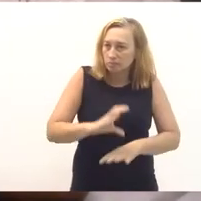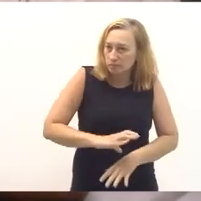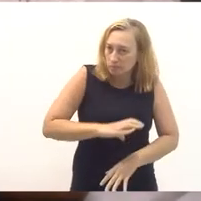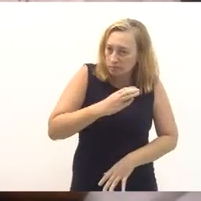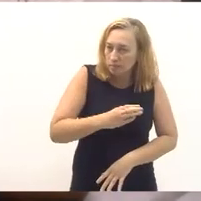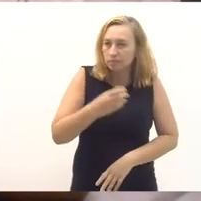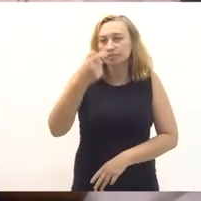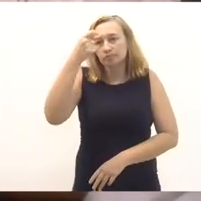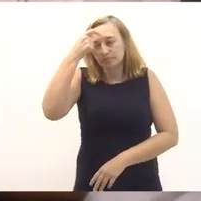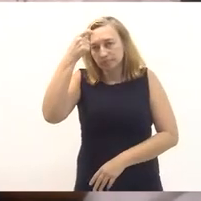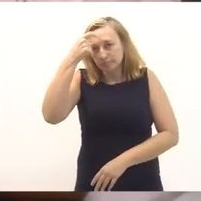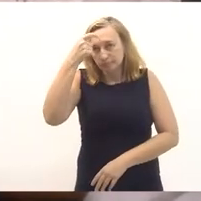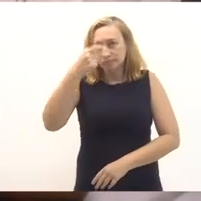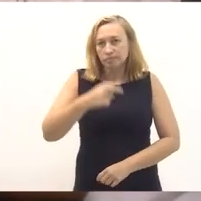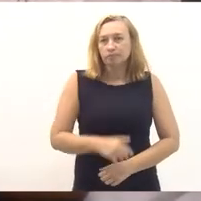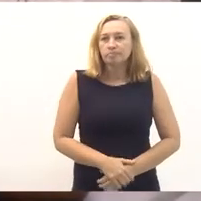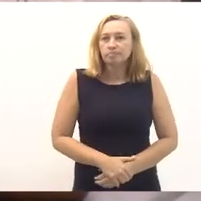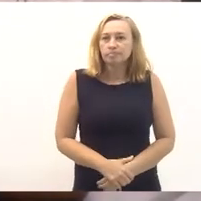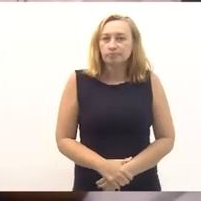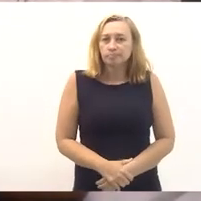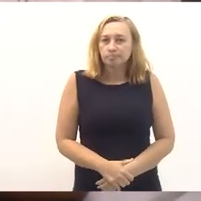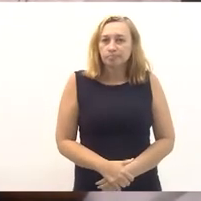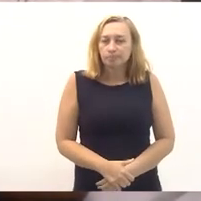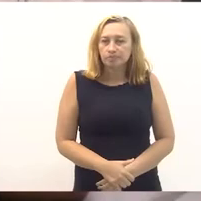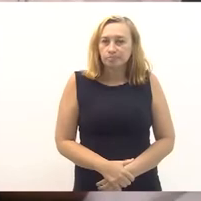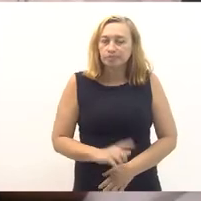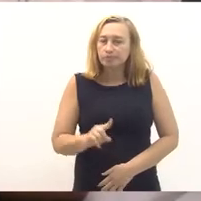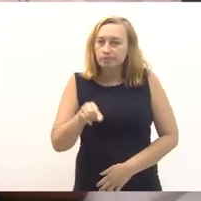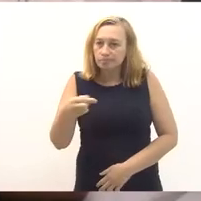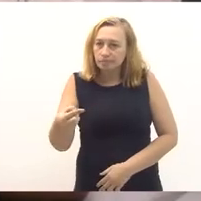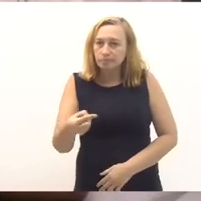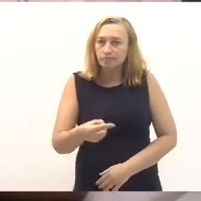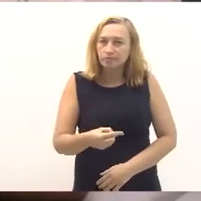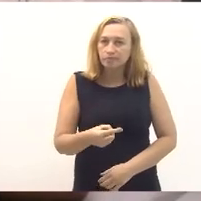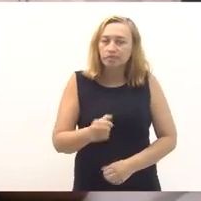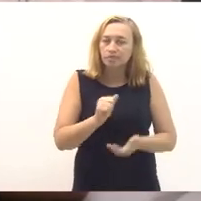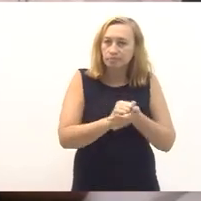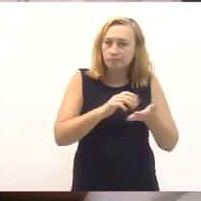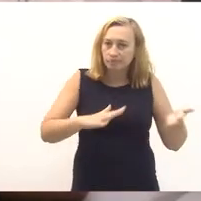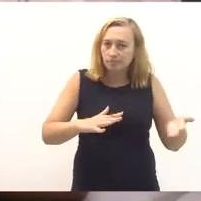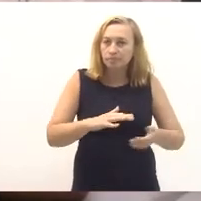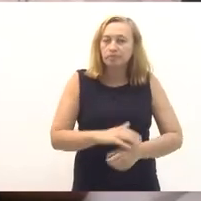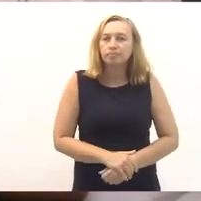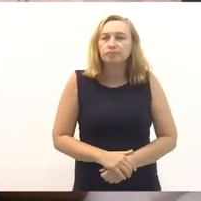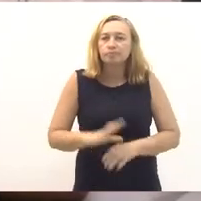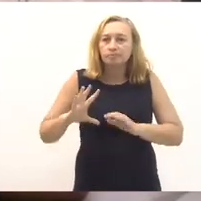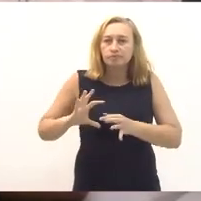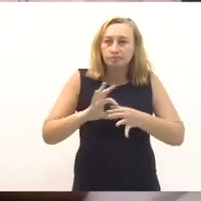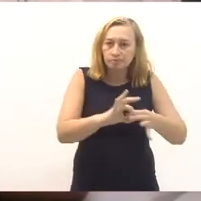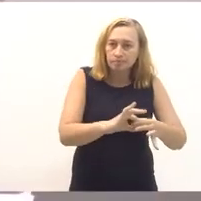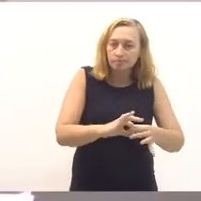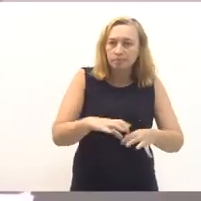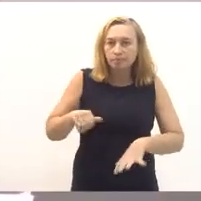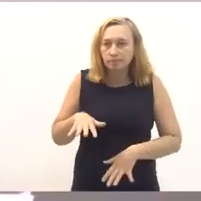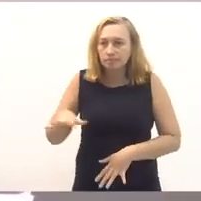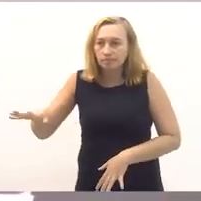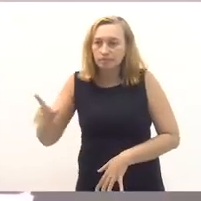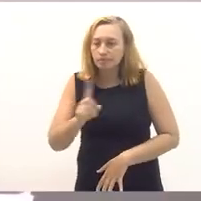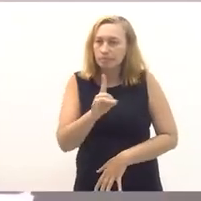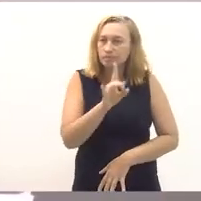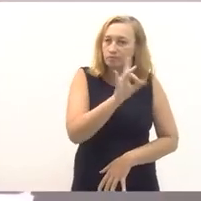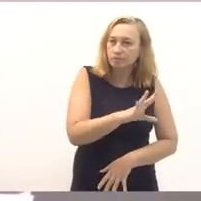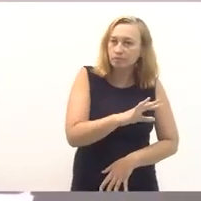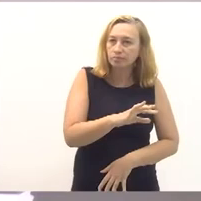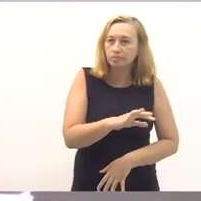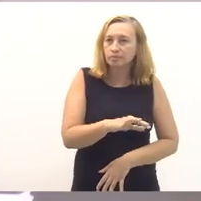pela consciência e que a gente programme outras atividades ligadas à comunidade que não seja